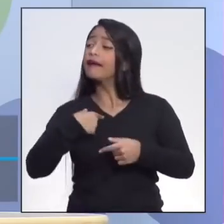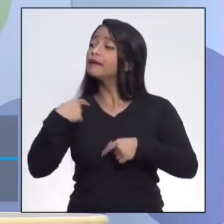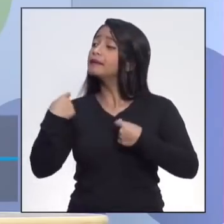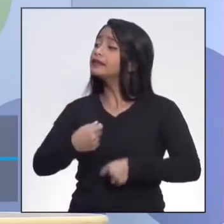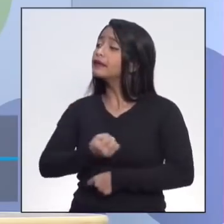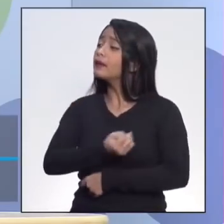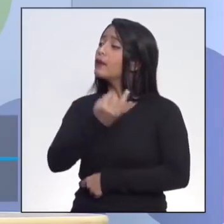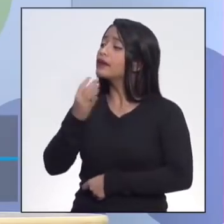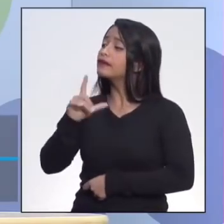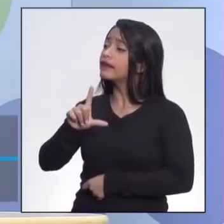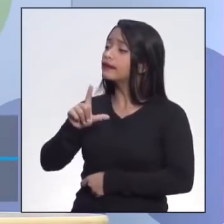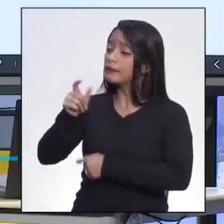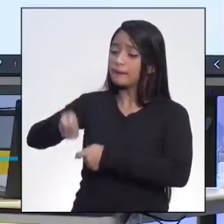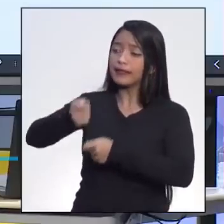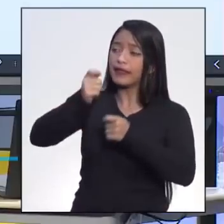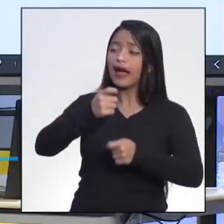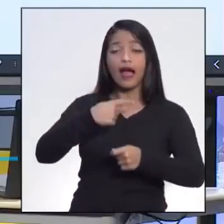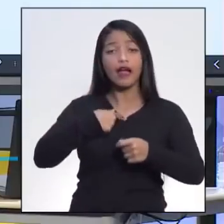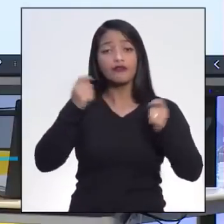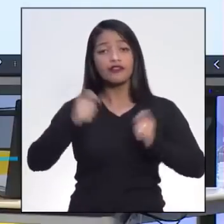o quarto.